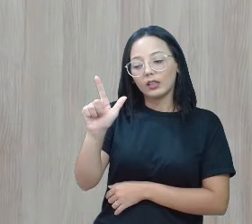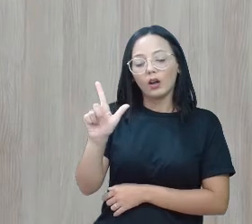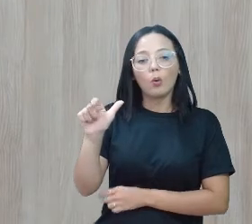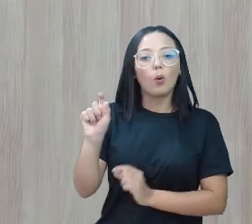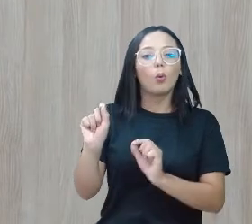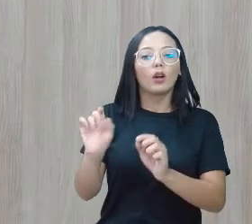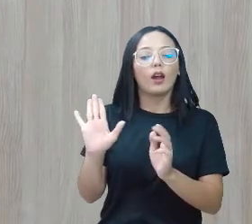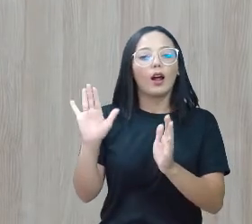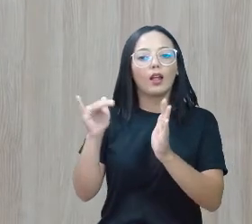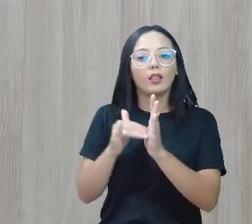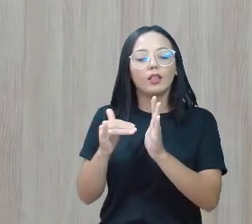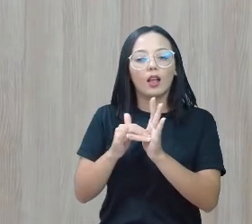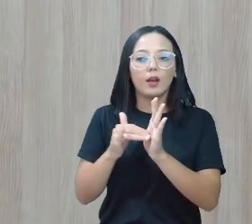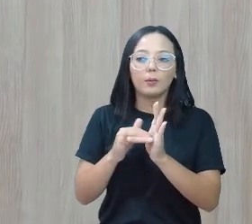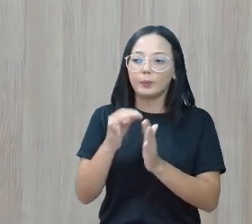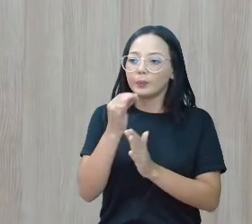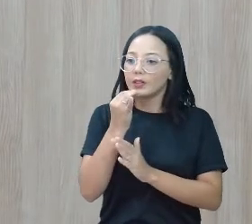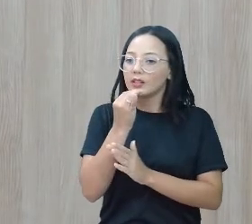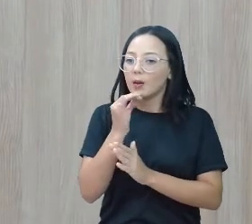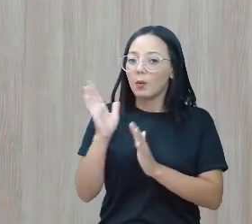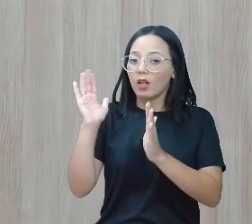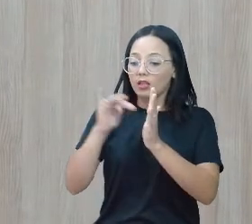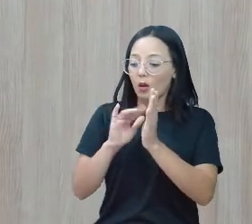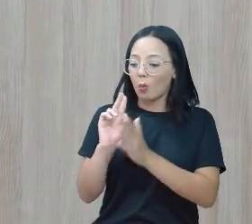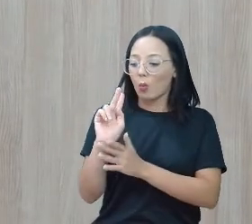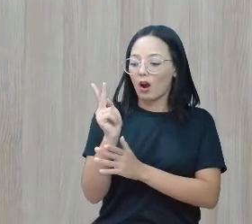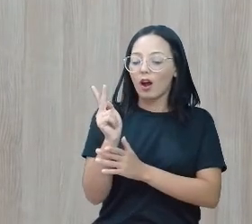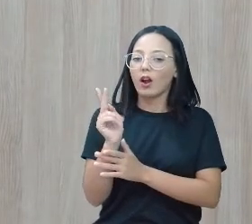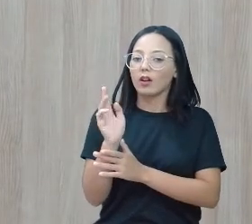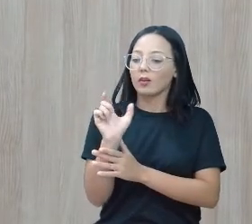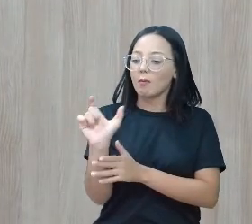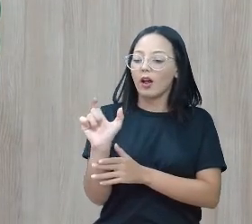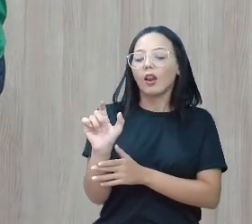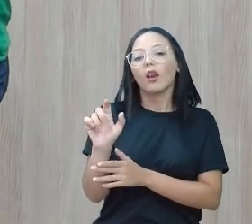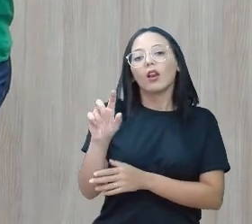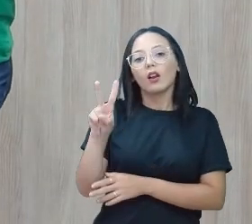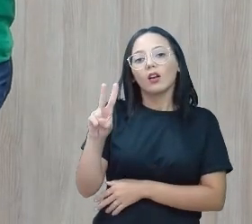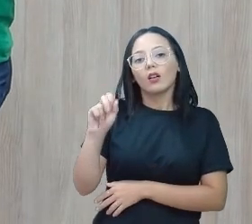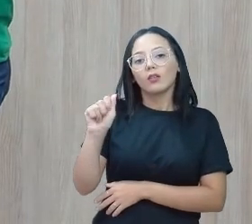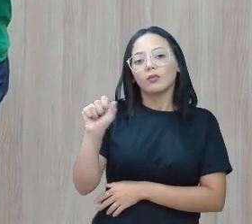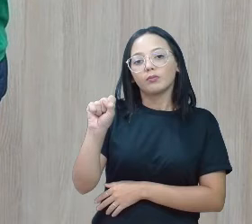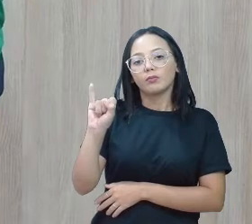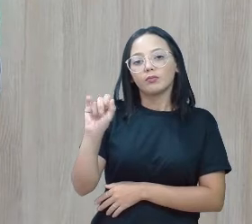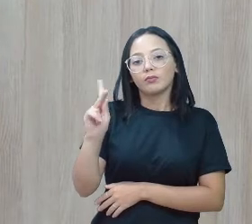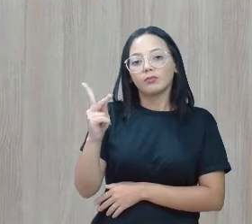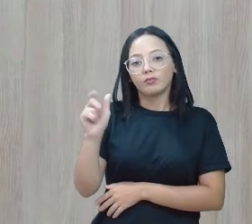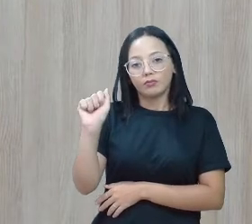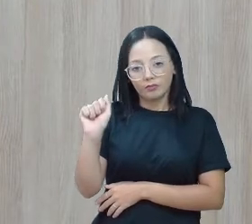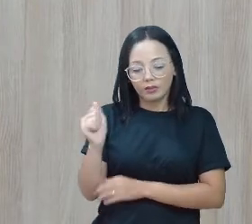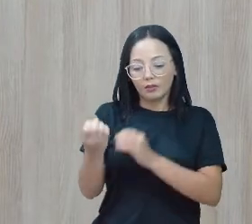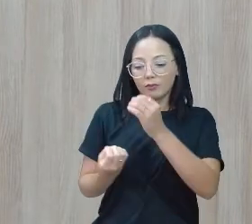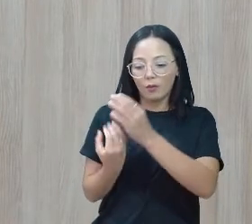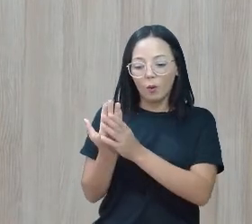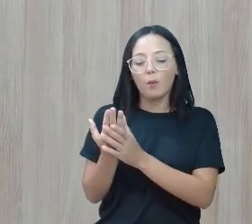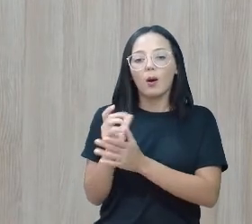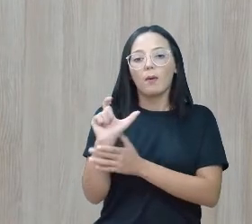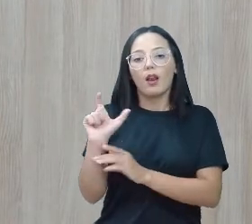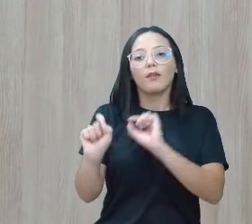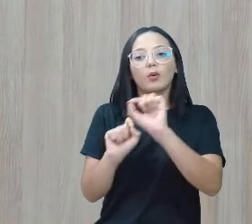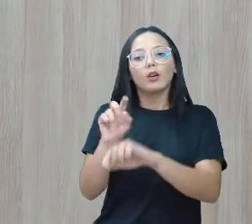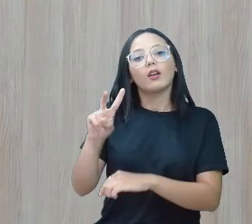até o H, não é? Da palavra vasilha, deu origem à palavra